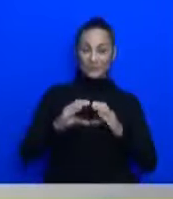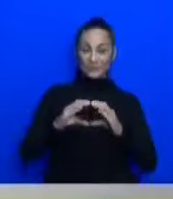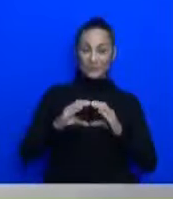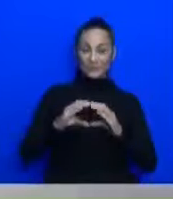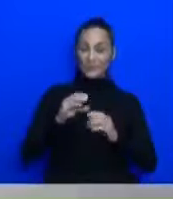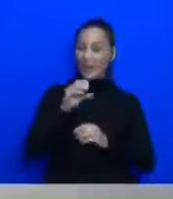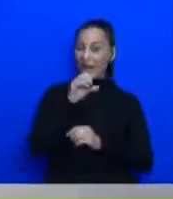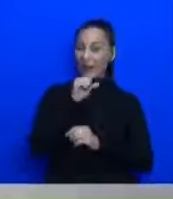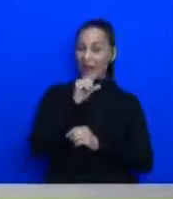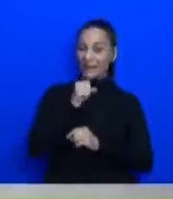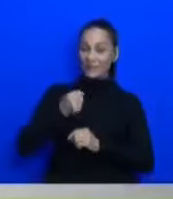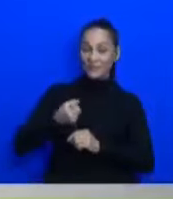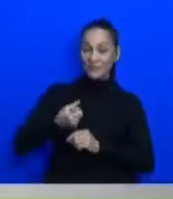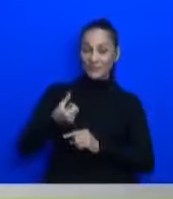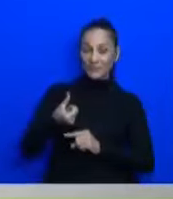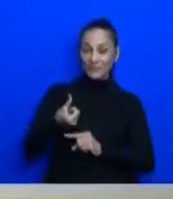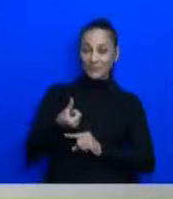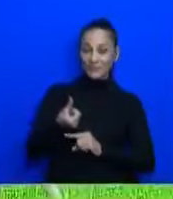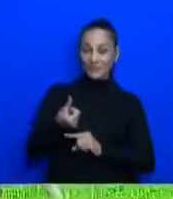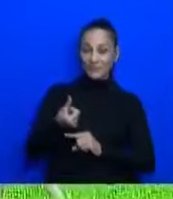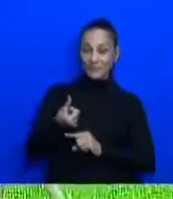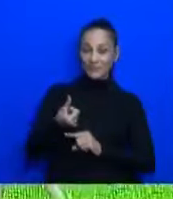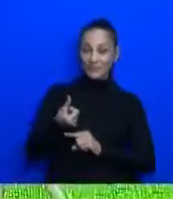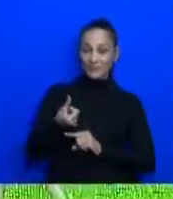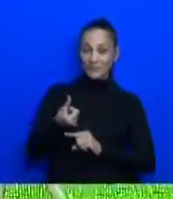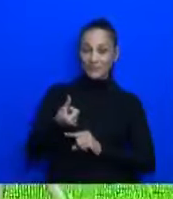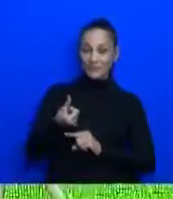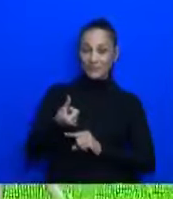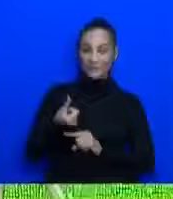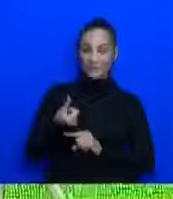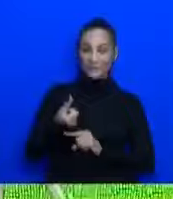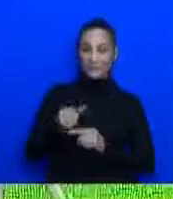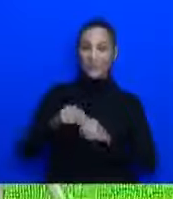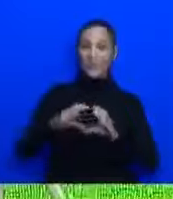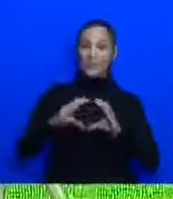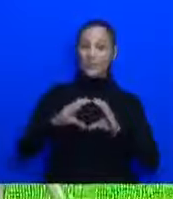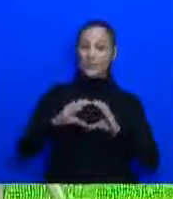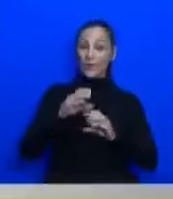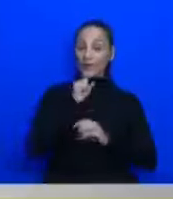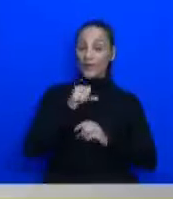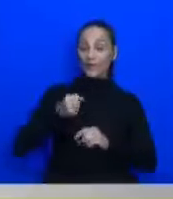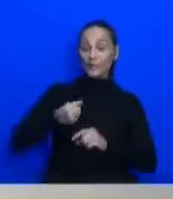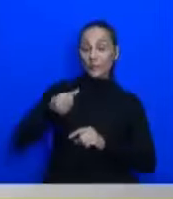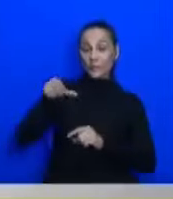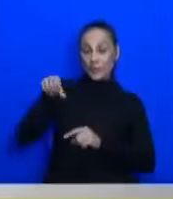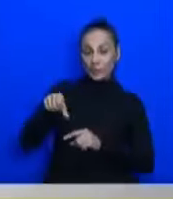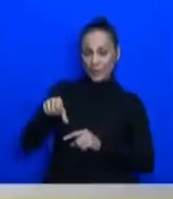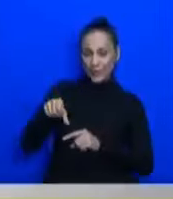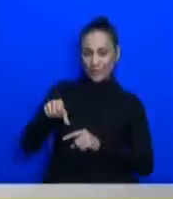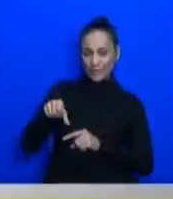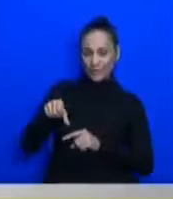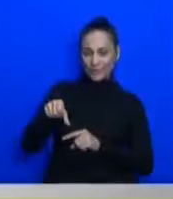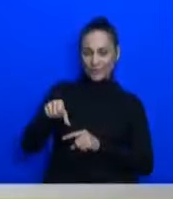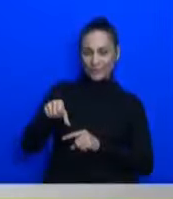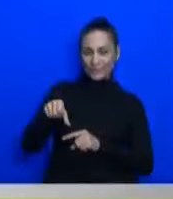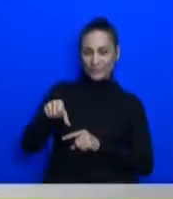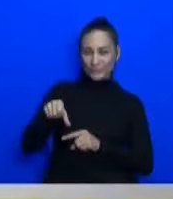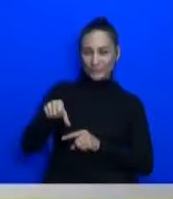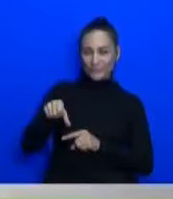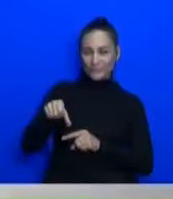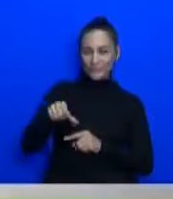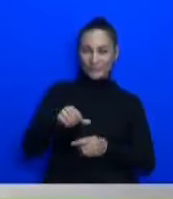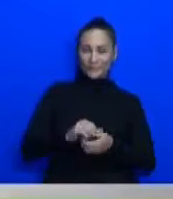Bola laranja, número 9, com o traço diferenciador abaixo do número.